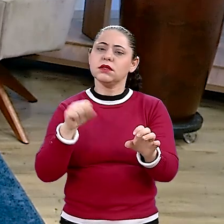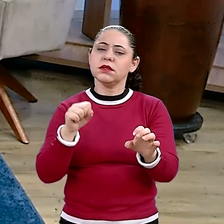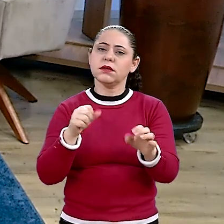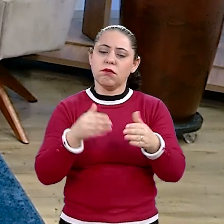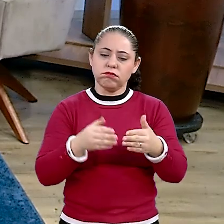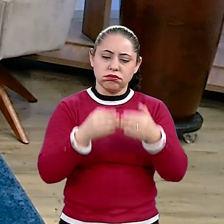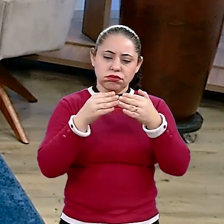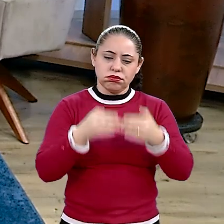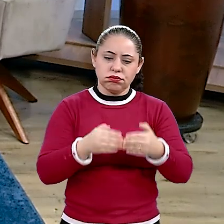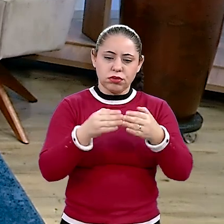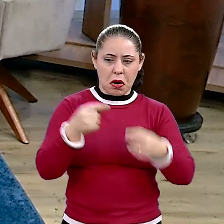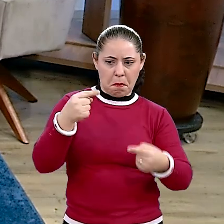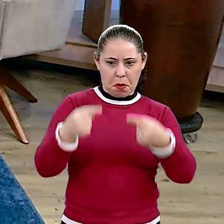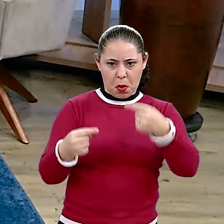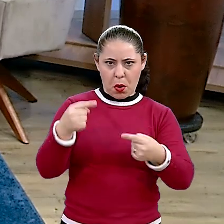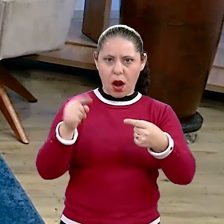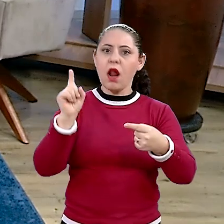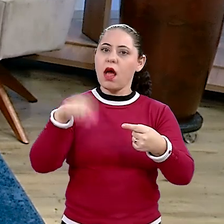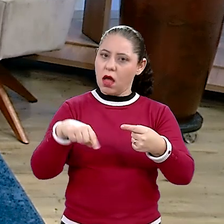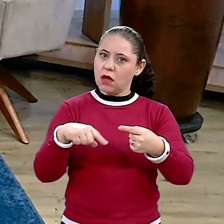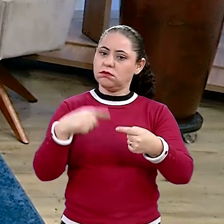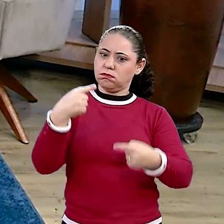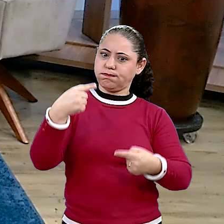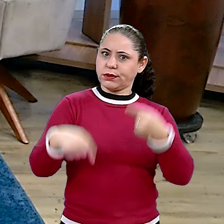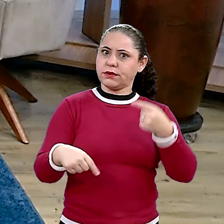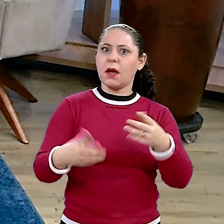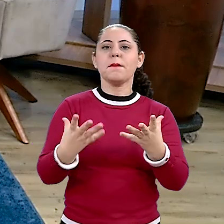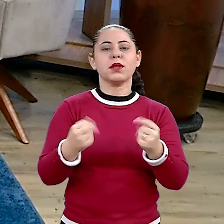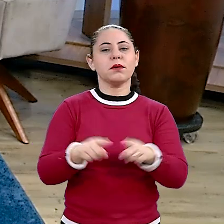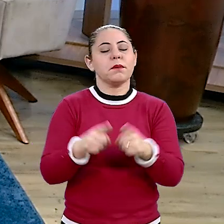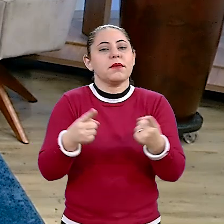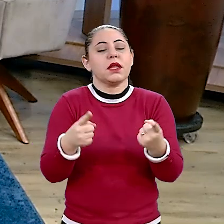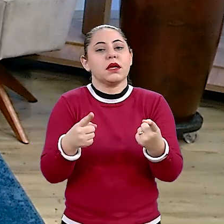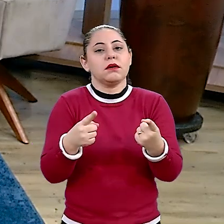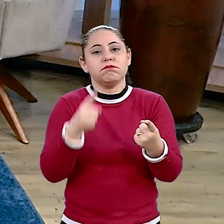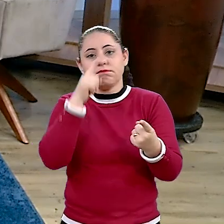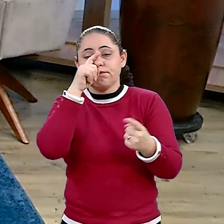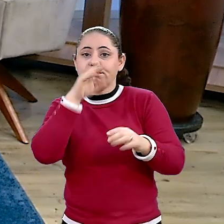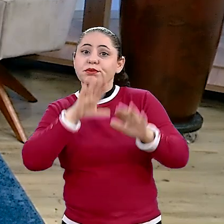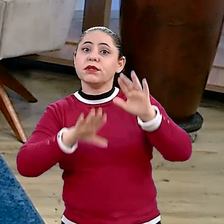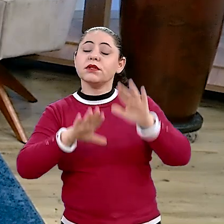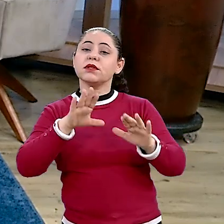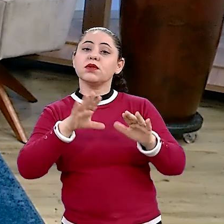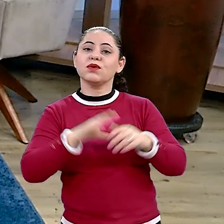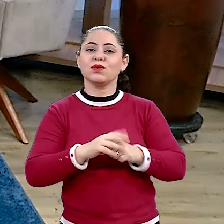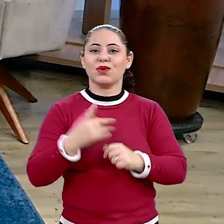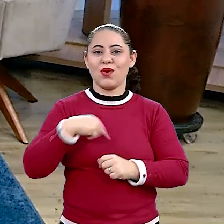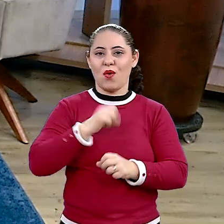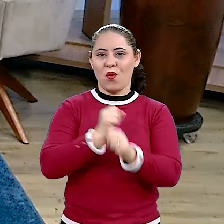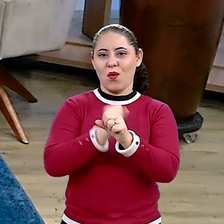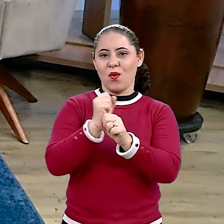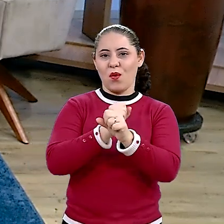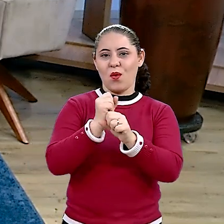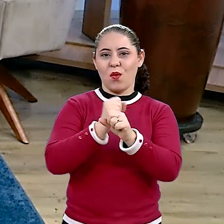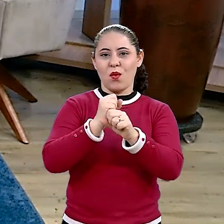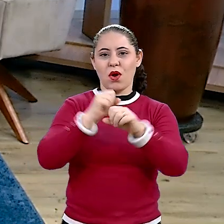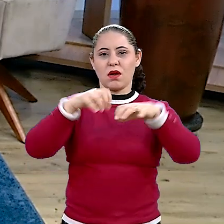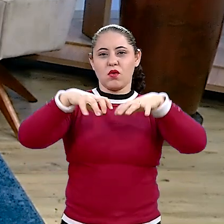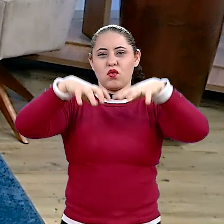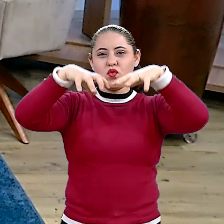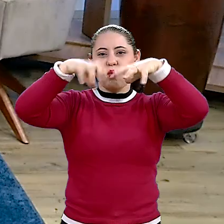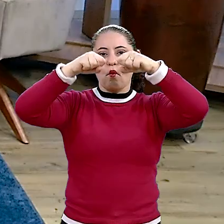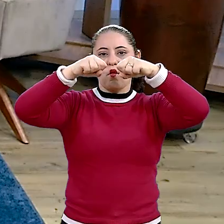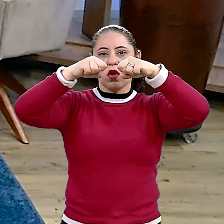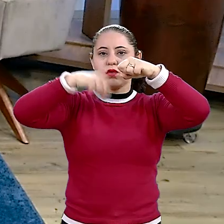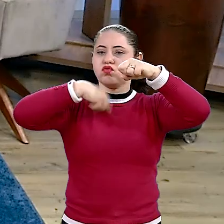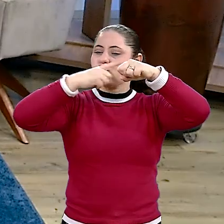possível. Hidrovia é competitiva, extremamente competitiva, mas vejam os riscos. Nós estamos num ano de extrema seca.